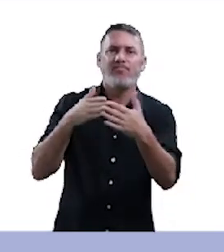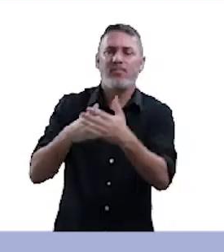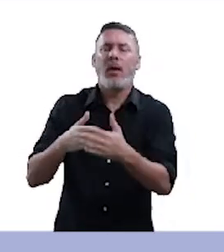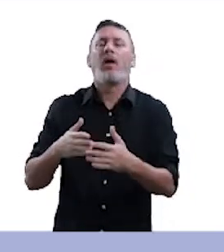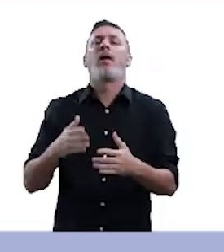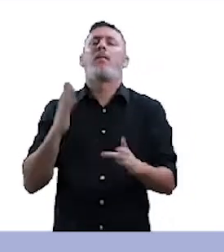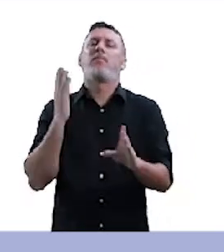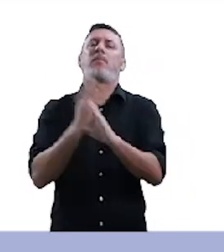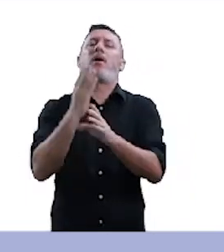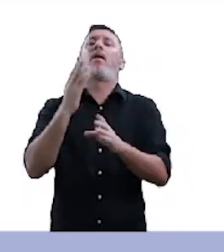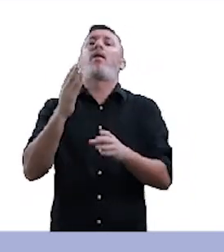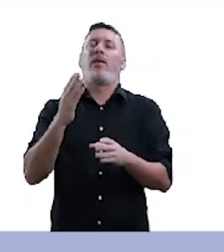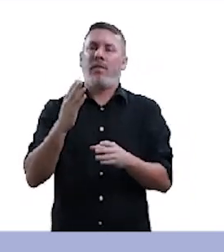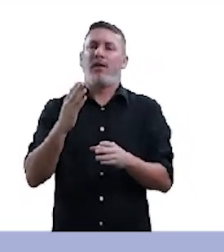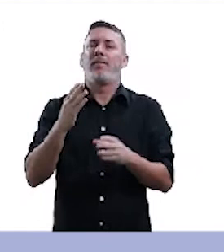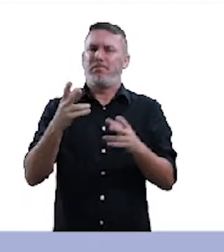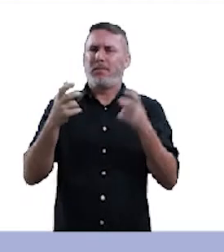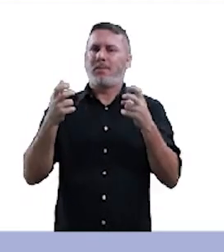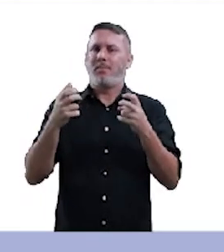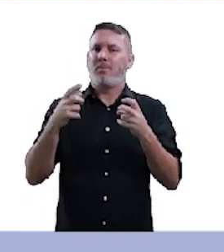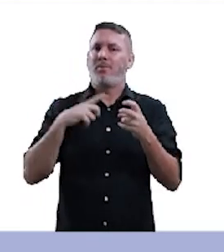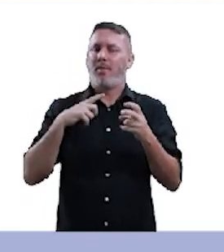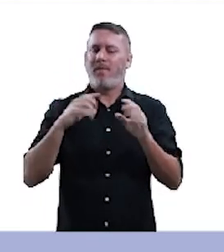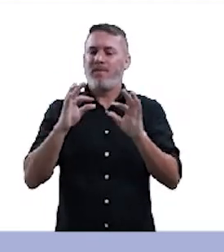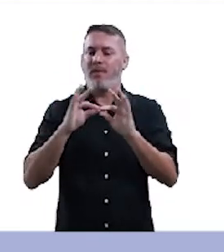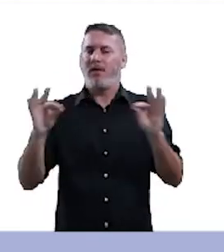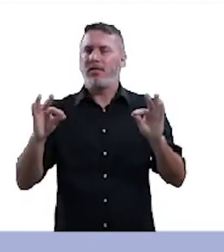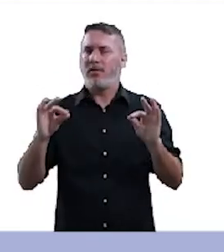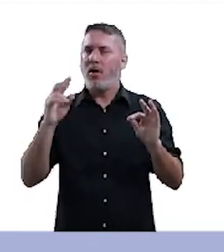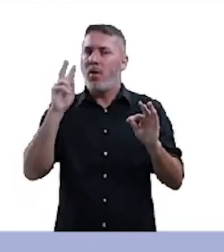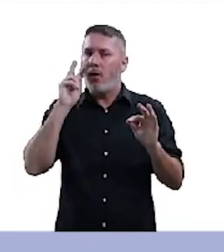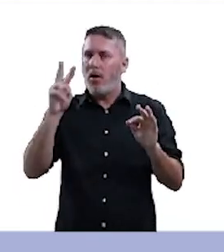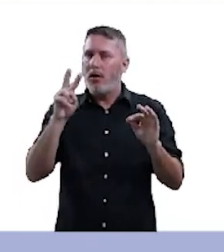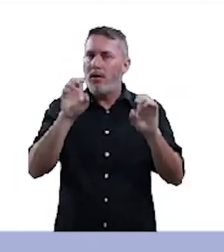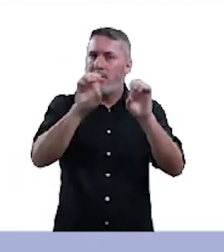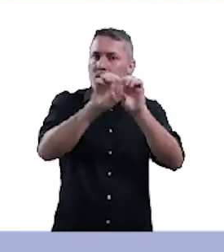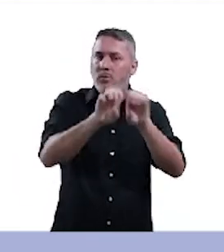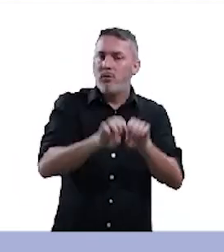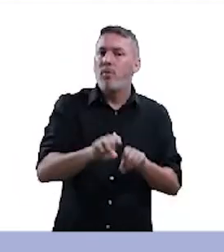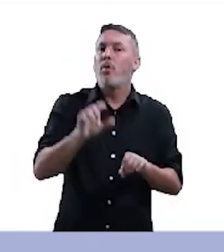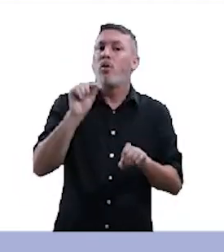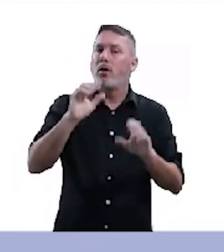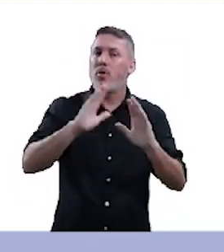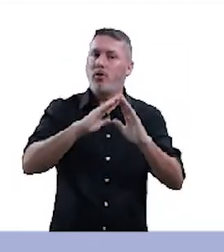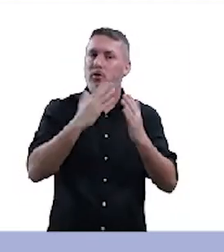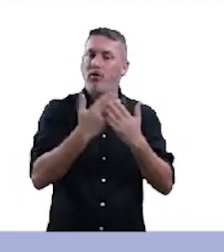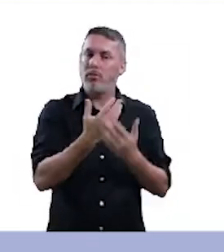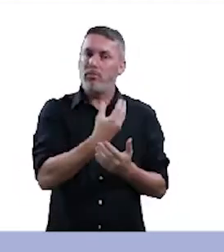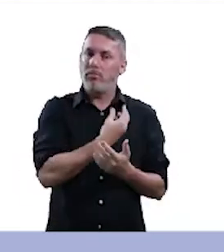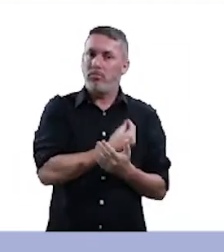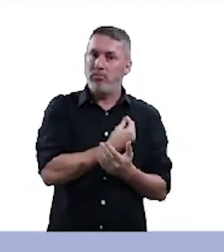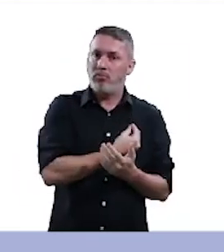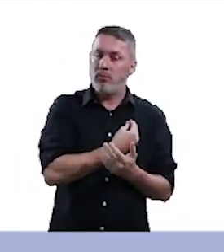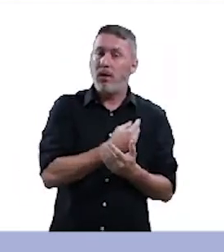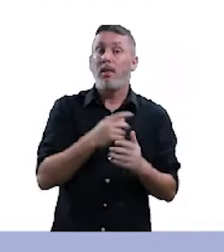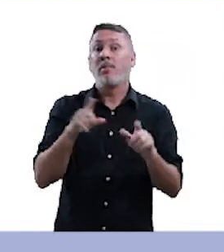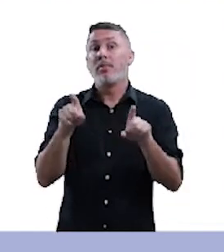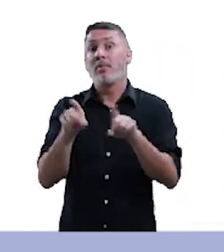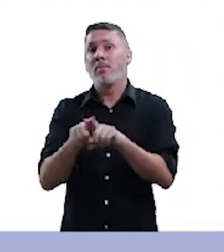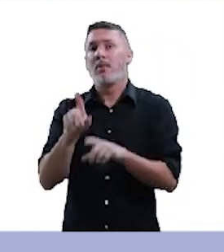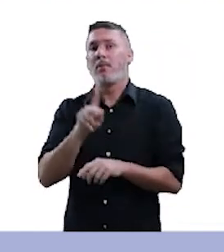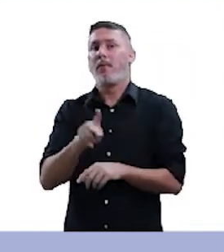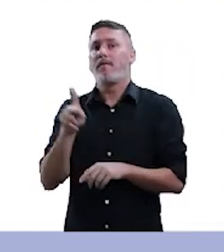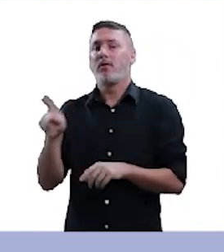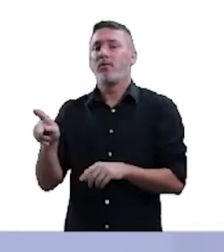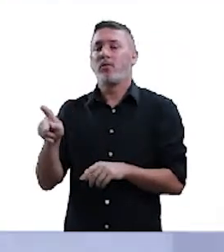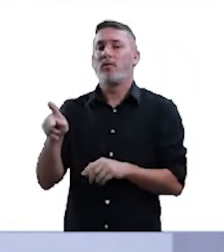Já começou a falar o que está no tópico frasal. Seja na estrutura escolar vigente, seja na falta de preparo do corpo docente.